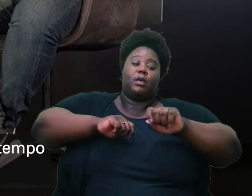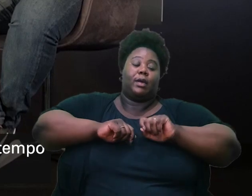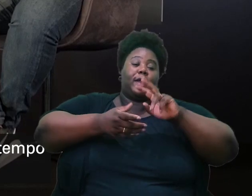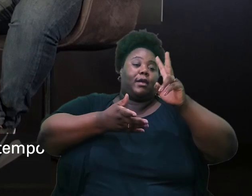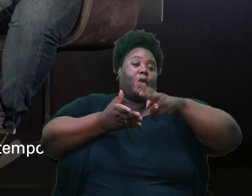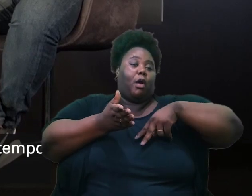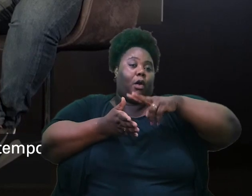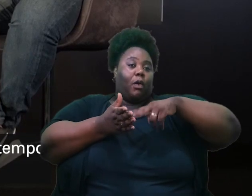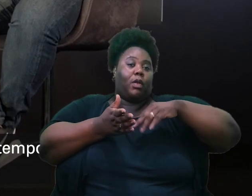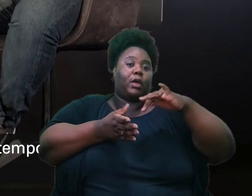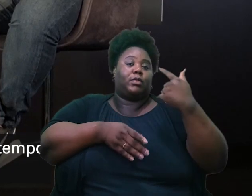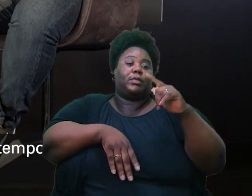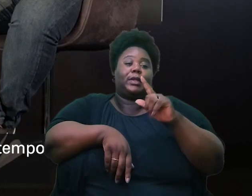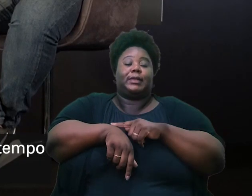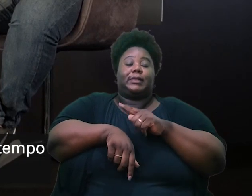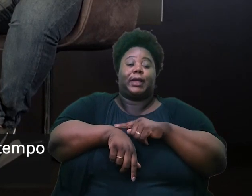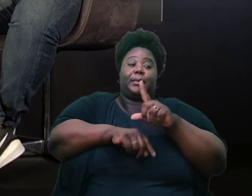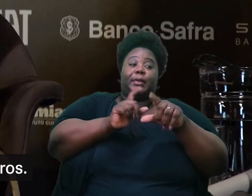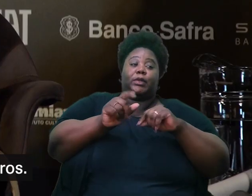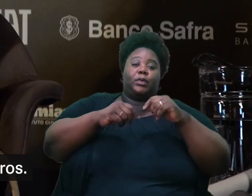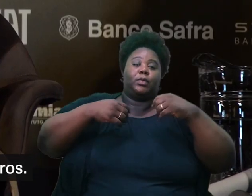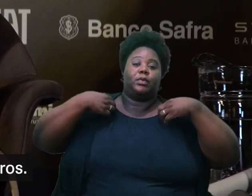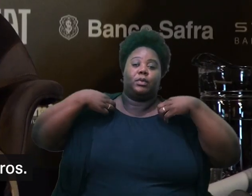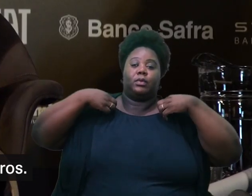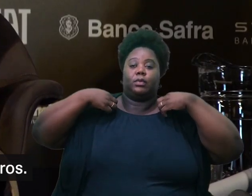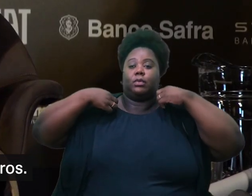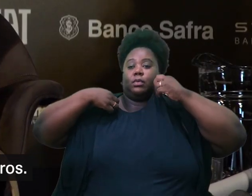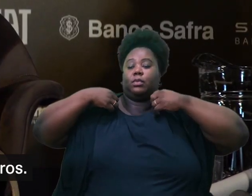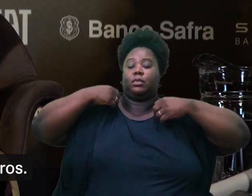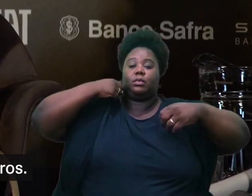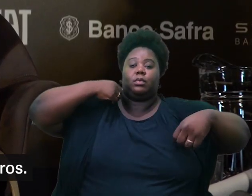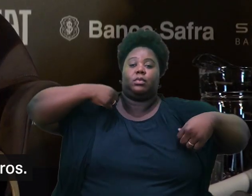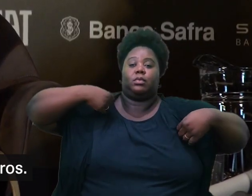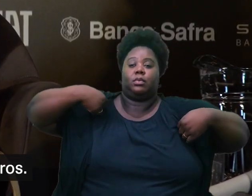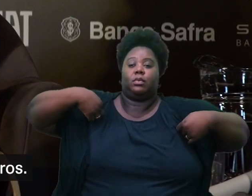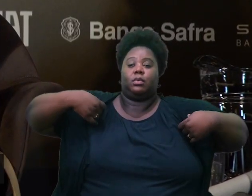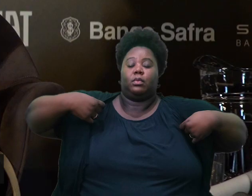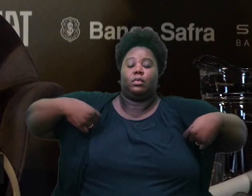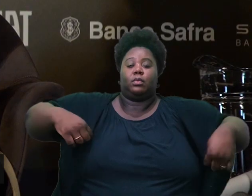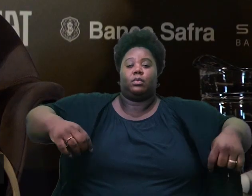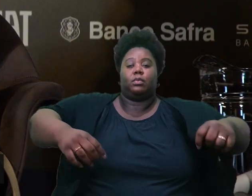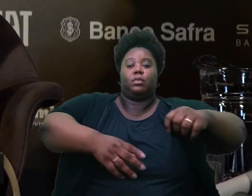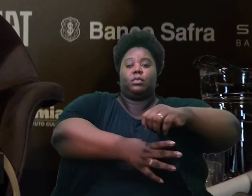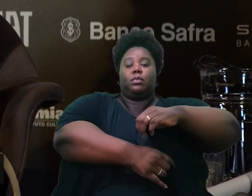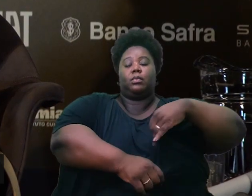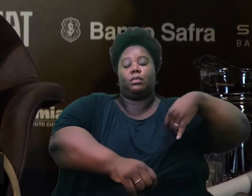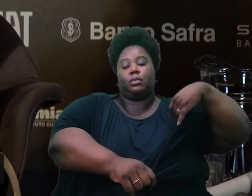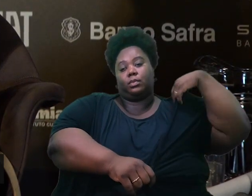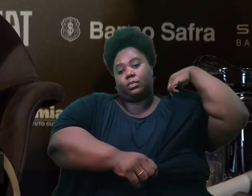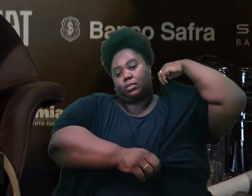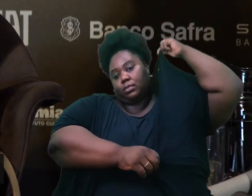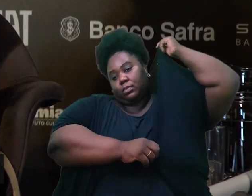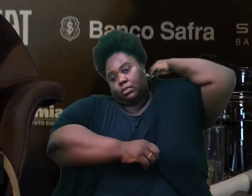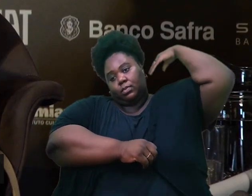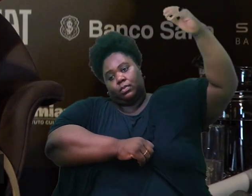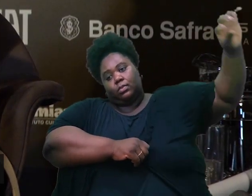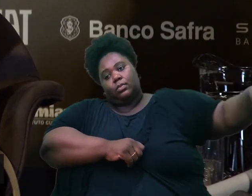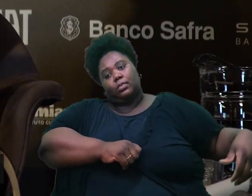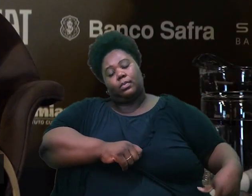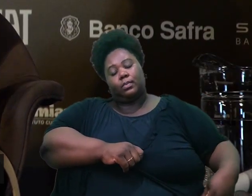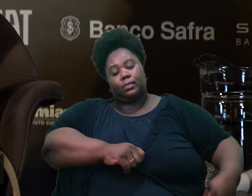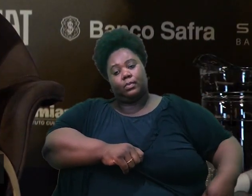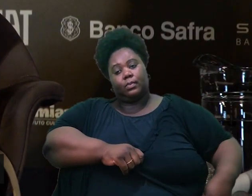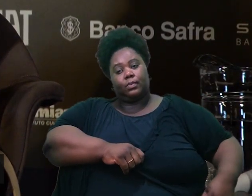nem mais tanto tempo para tanta leitura, né? Então vão se acumulando lá os livros. Mas eu sempre